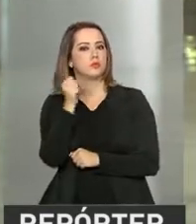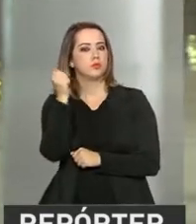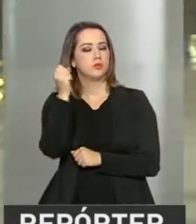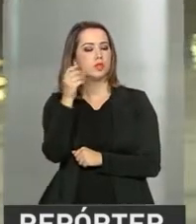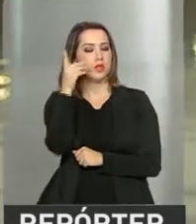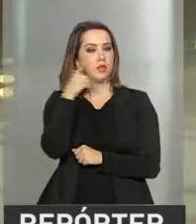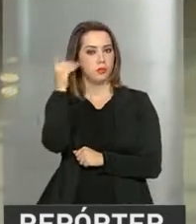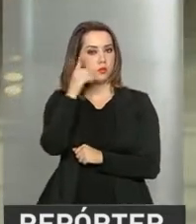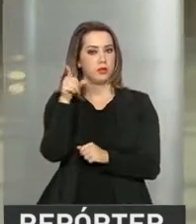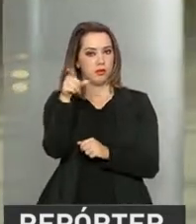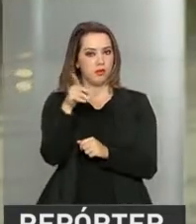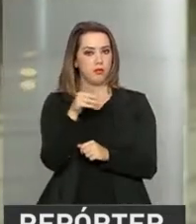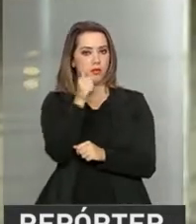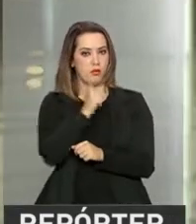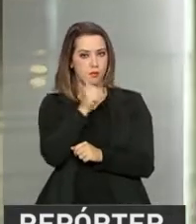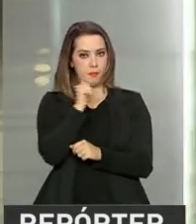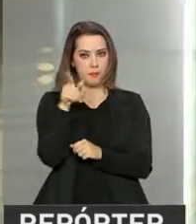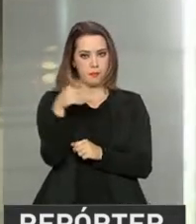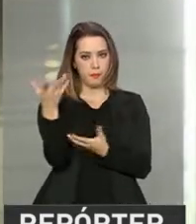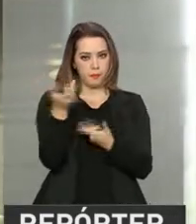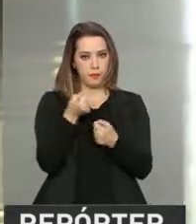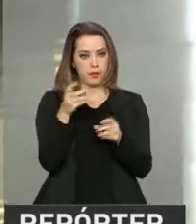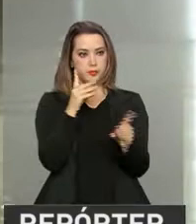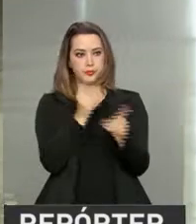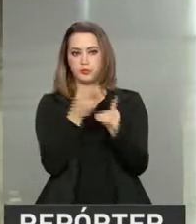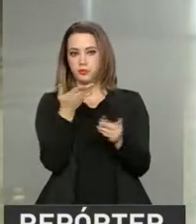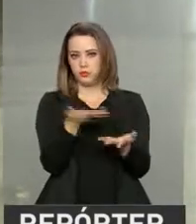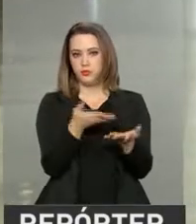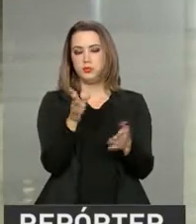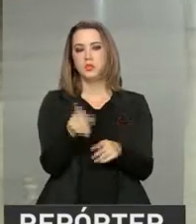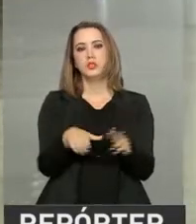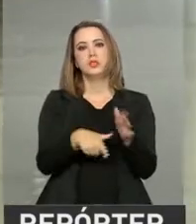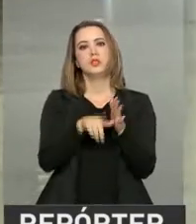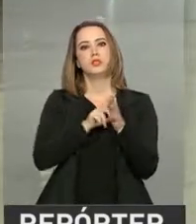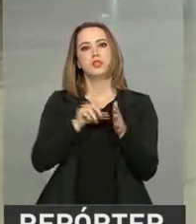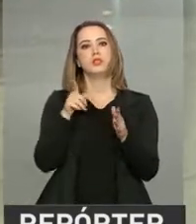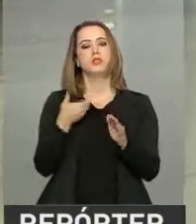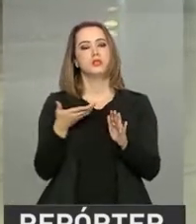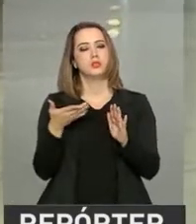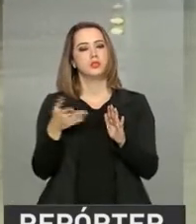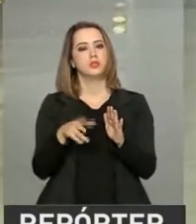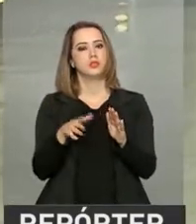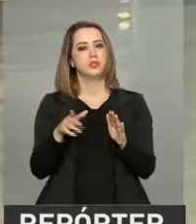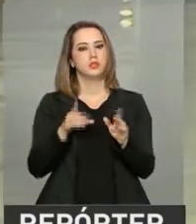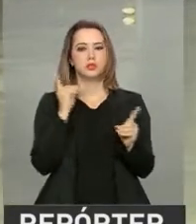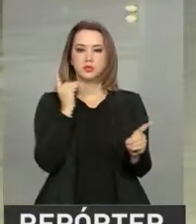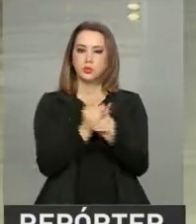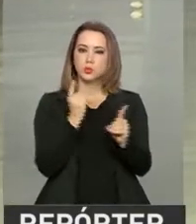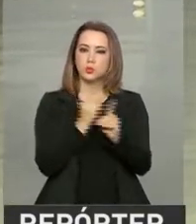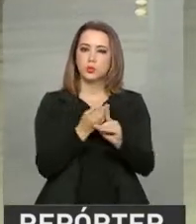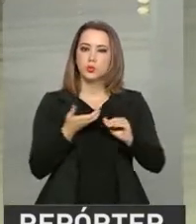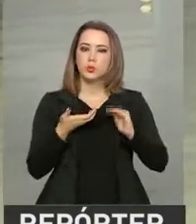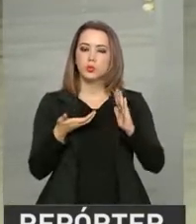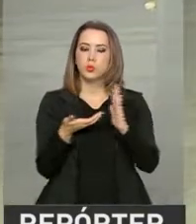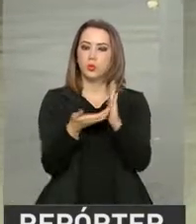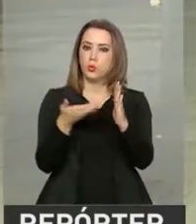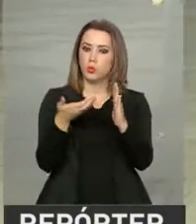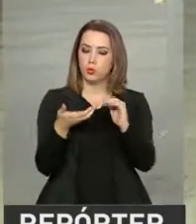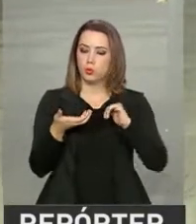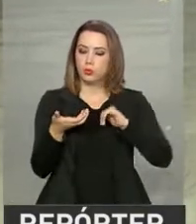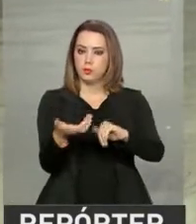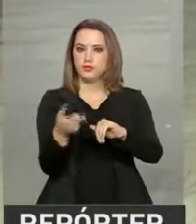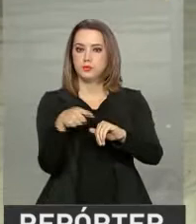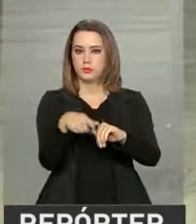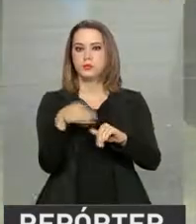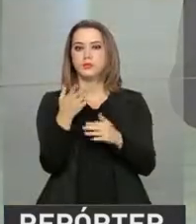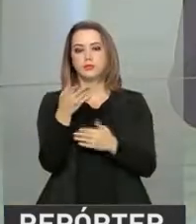cedo, Michel Temer recebeu aqui no Palácio do Planalto o presidente do Congresso Nacional e do Senado Federal, senador Renan Calheiros.